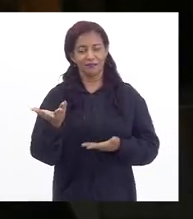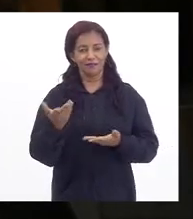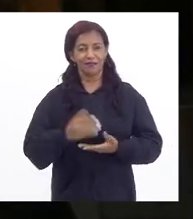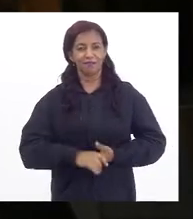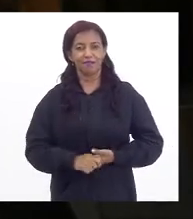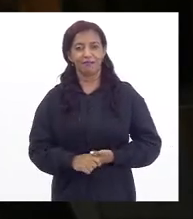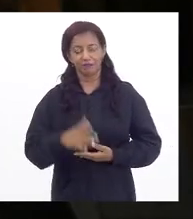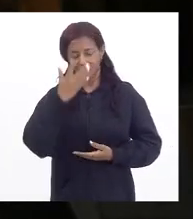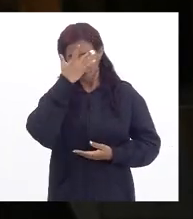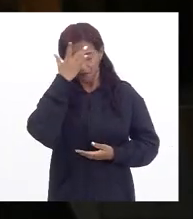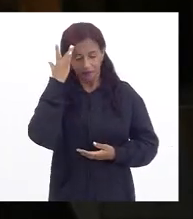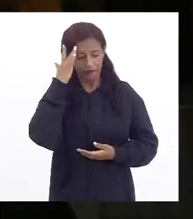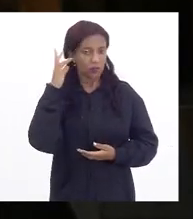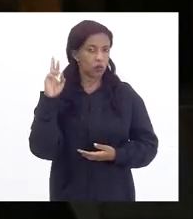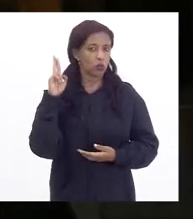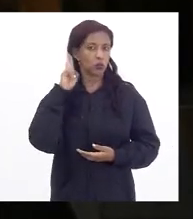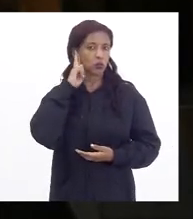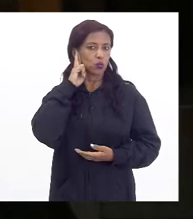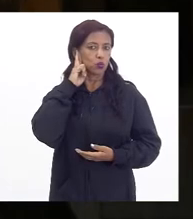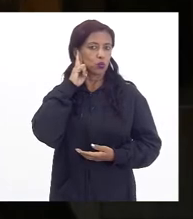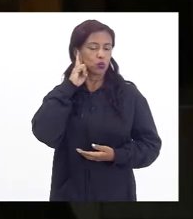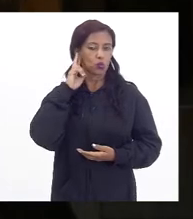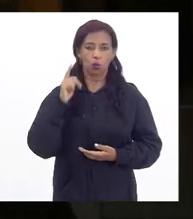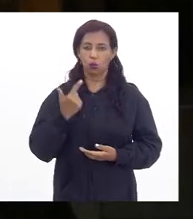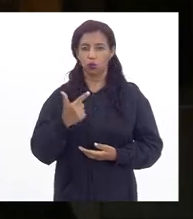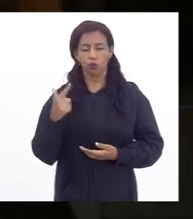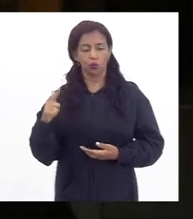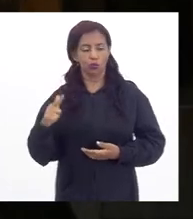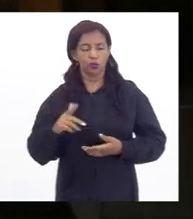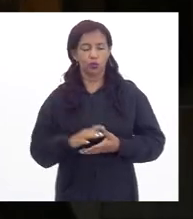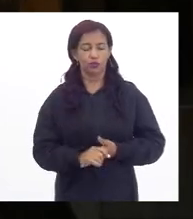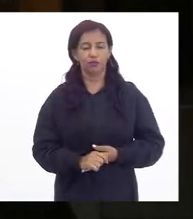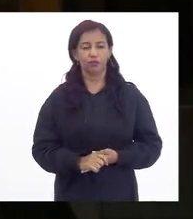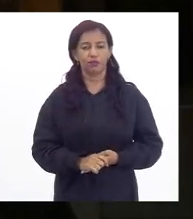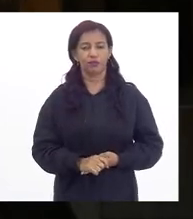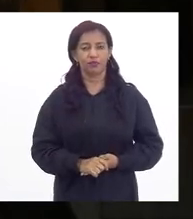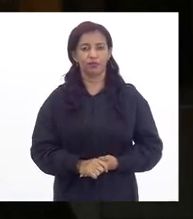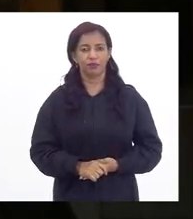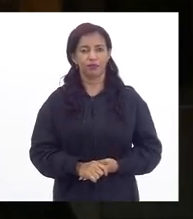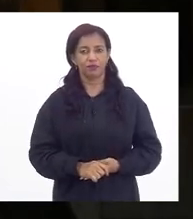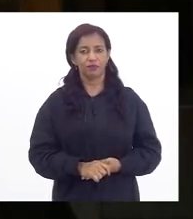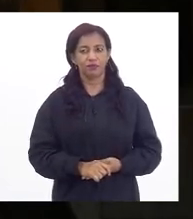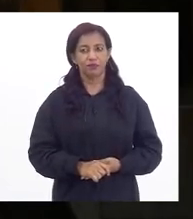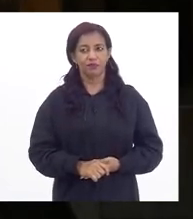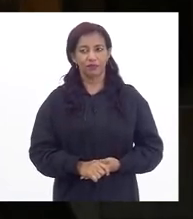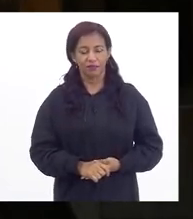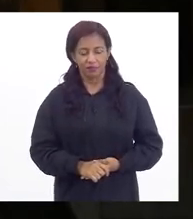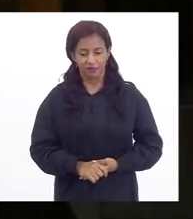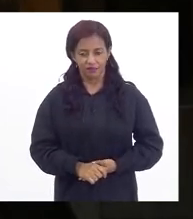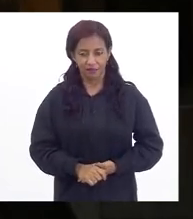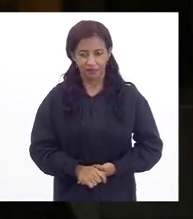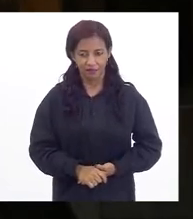àqueles que não conseguem nos ouvir.